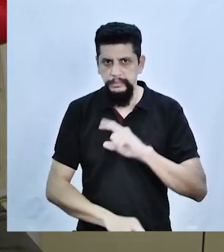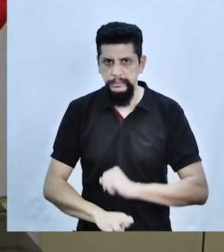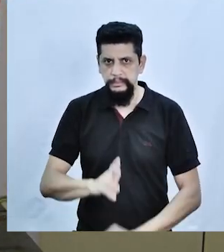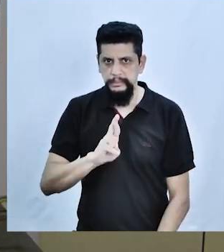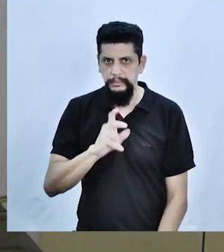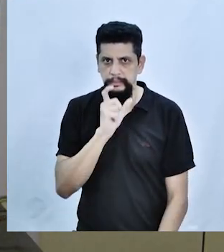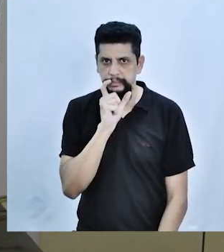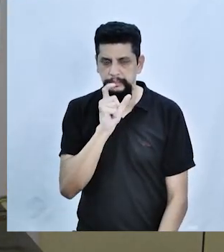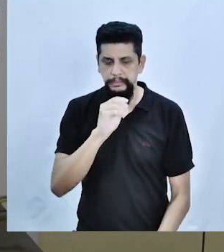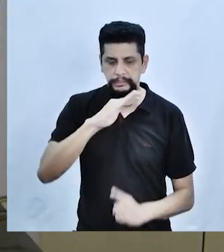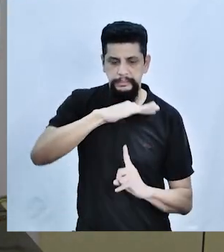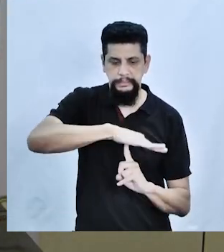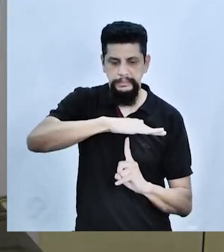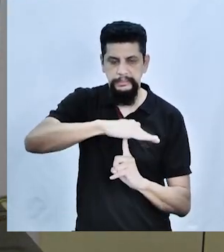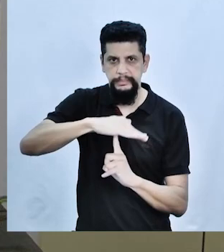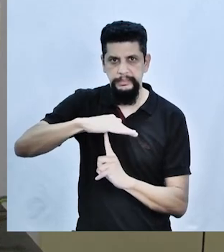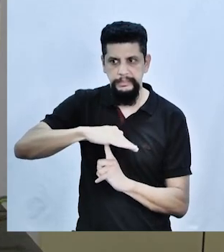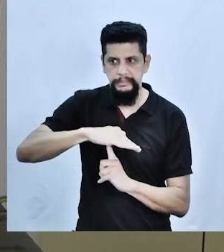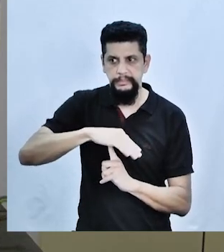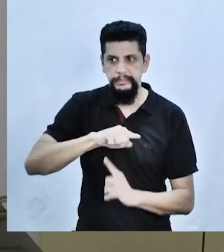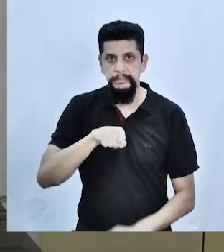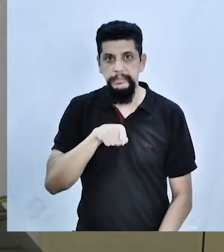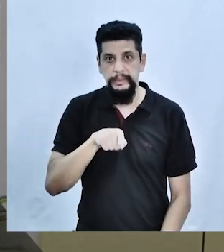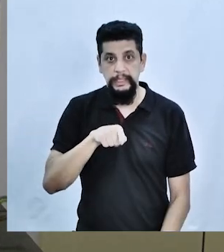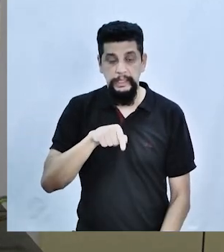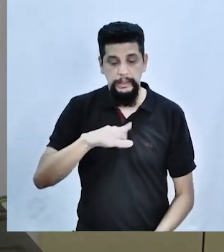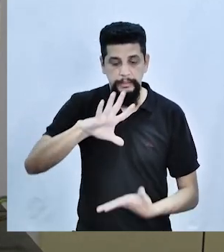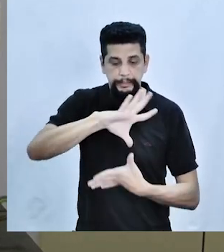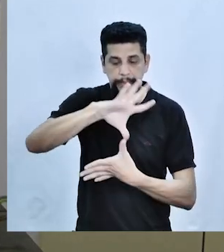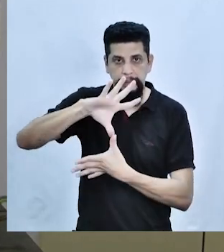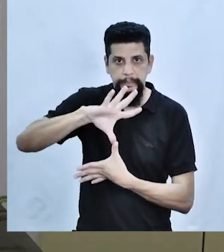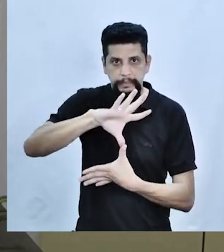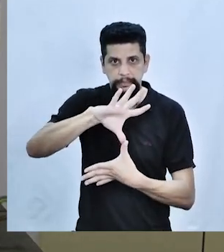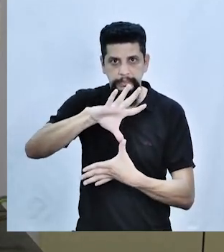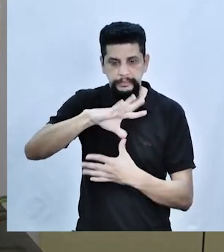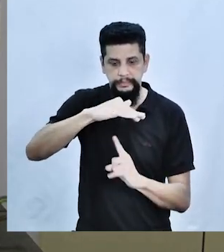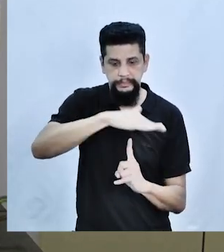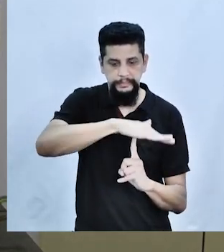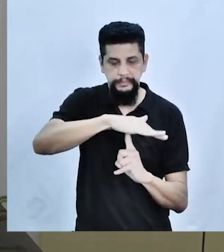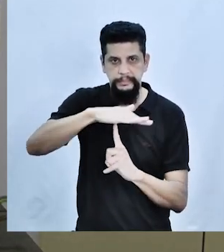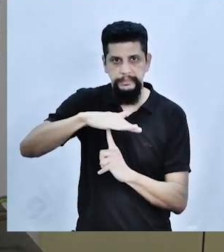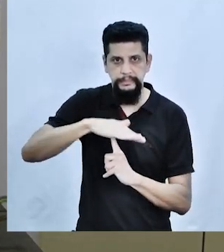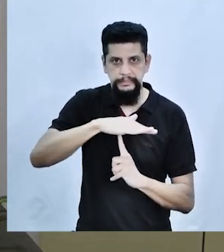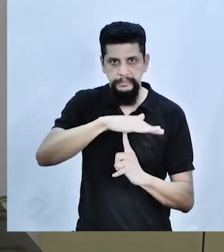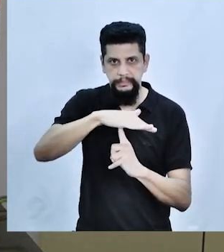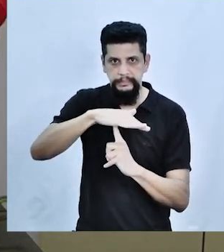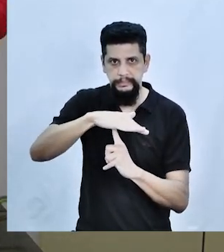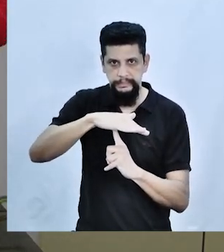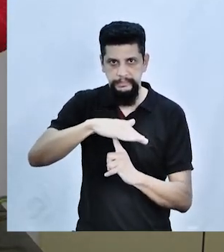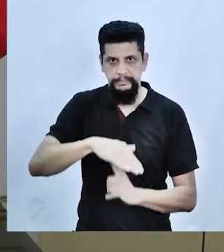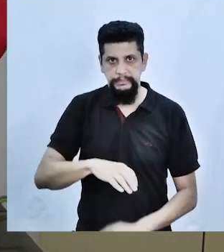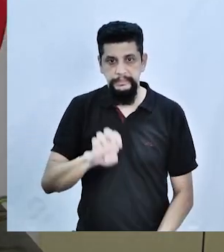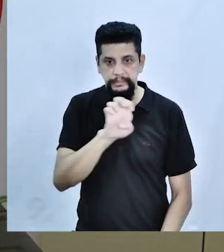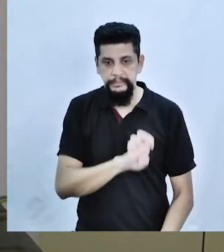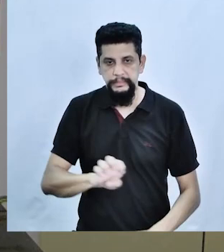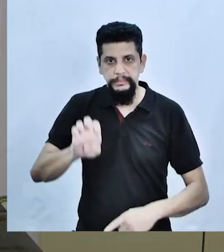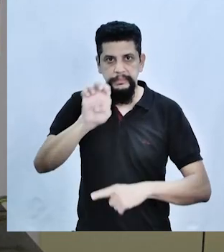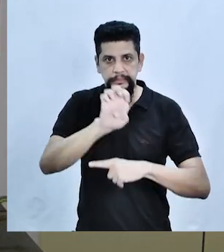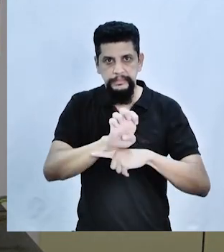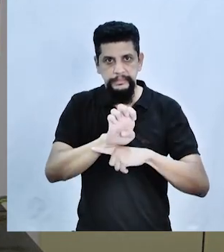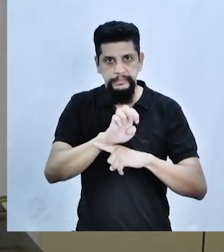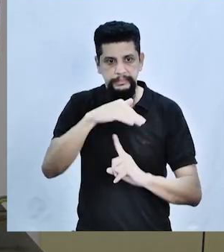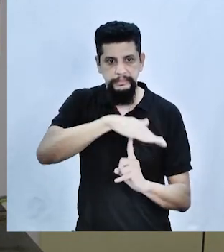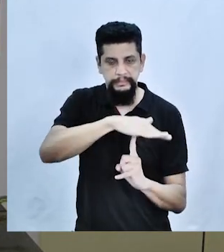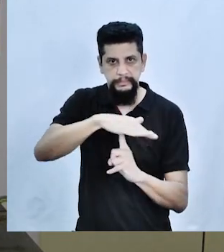R na palavra Paraná. É mesmo. E este daqui é o mapa. É o mapa do Paraná, é o contorno do nosso